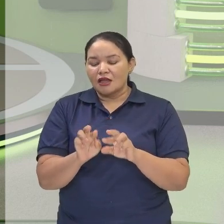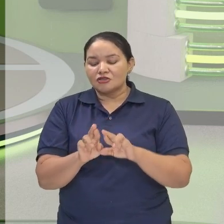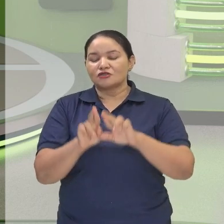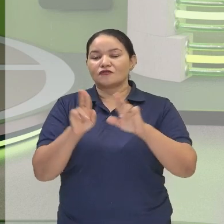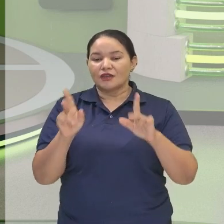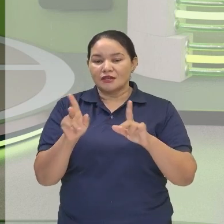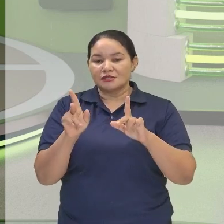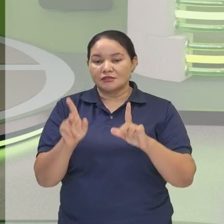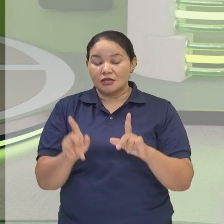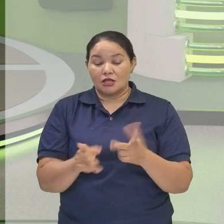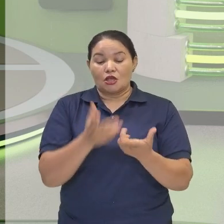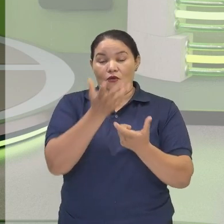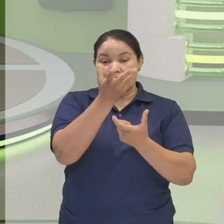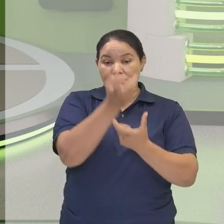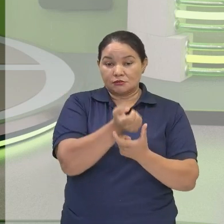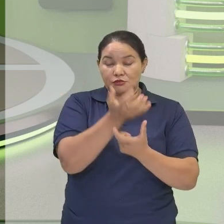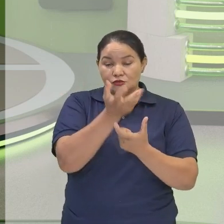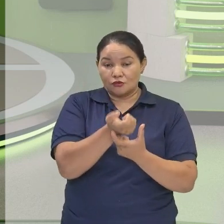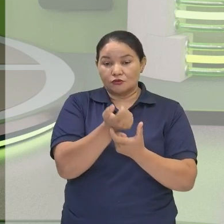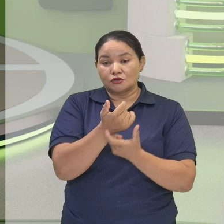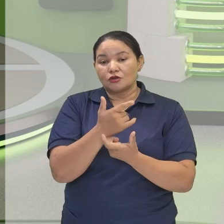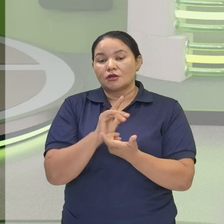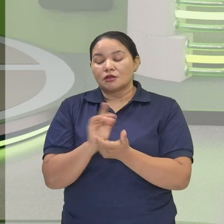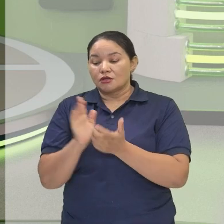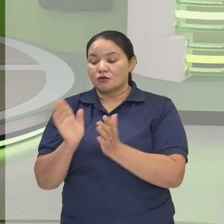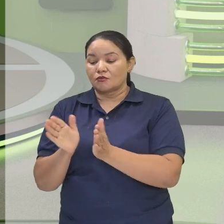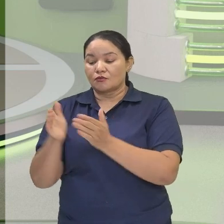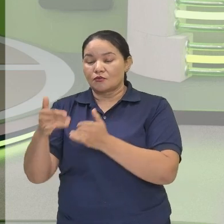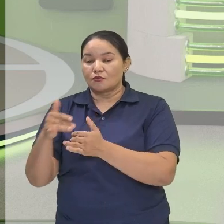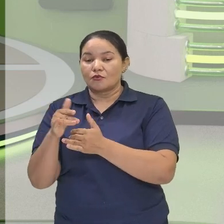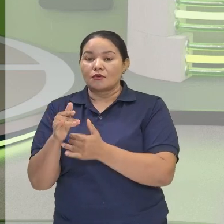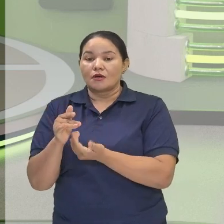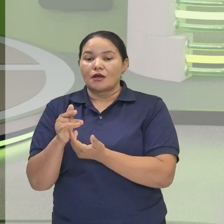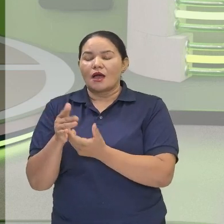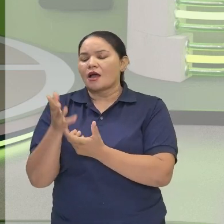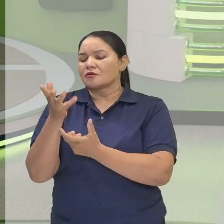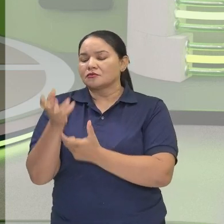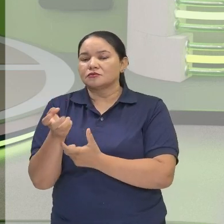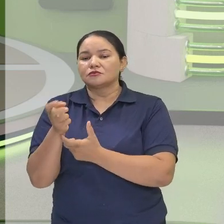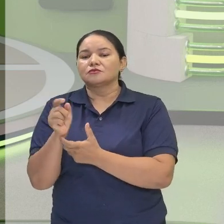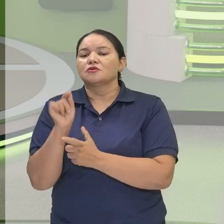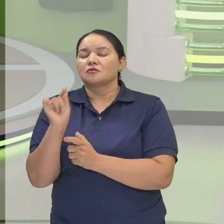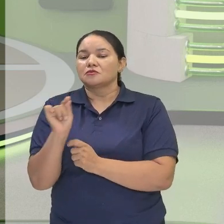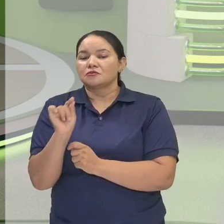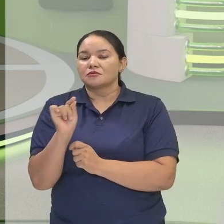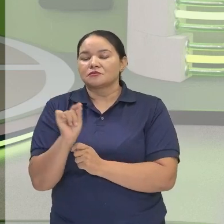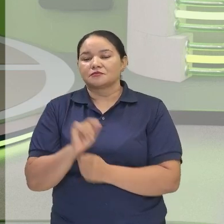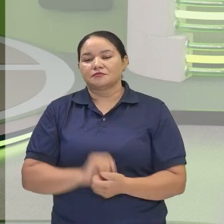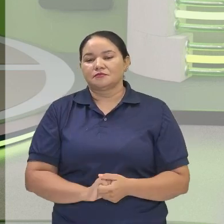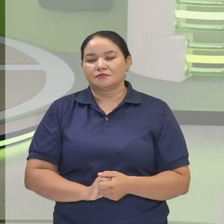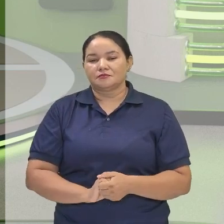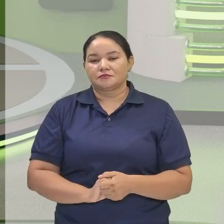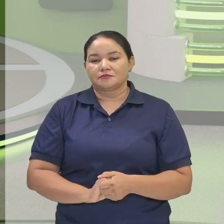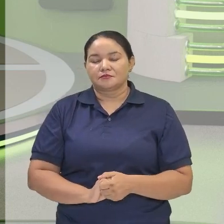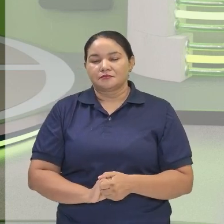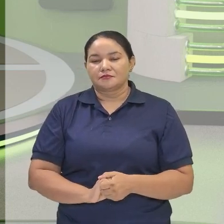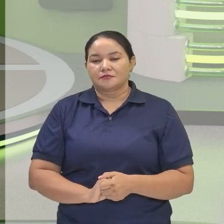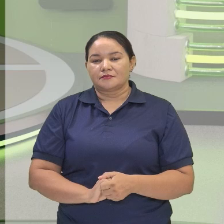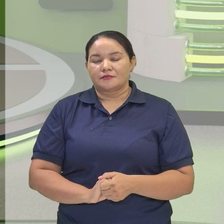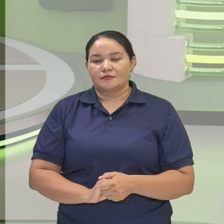diferença entre os receptores e os resistores elétricos? Muito bem, olha só, a Cecília tem essa